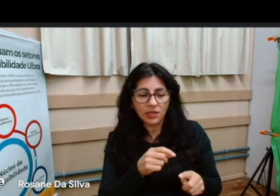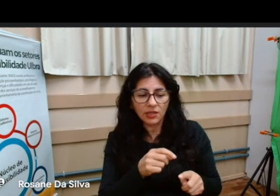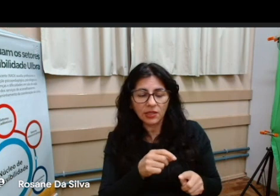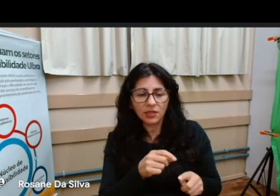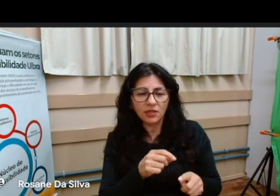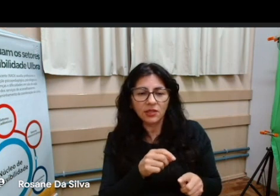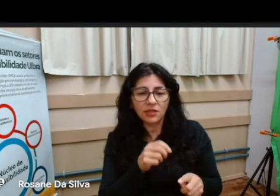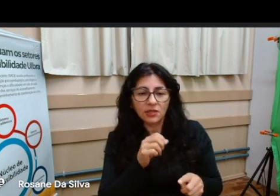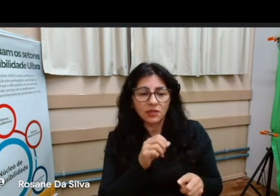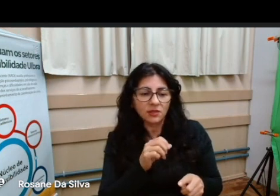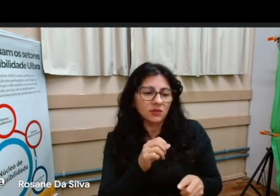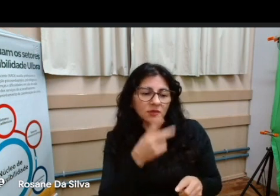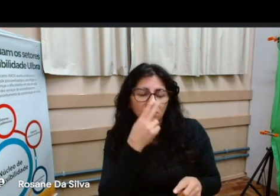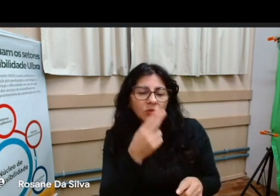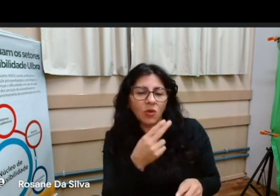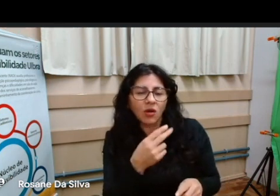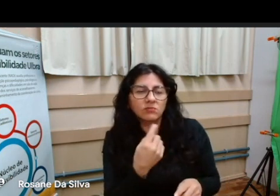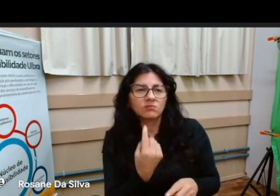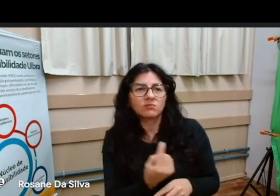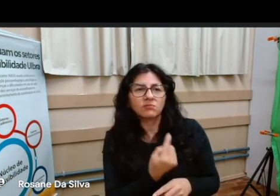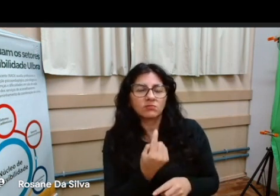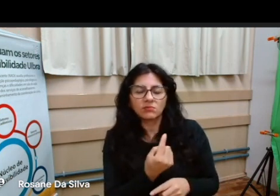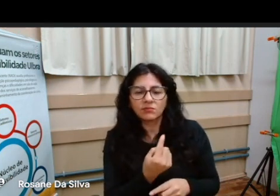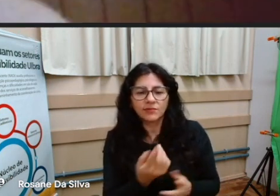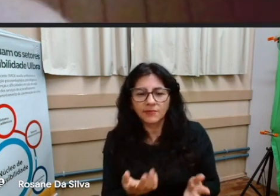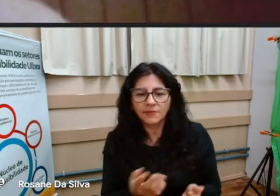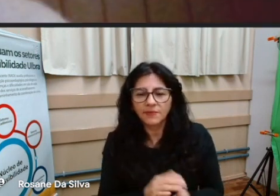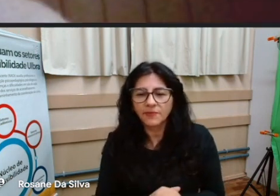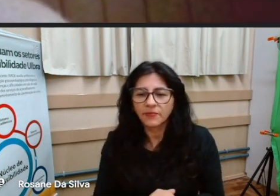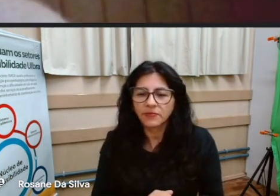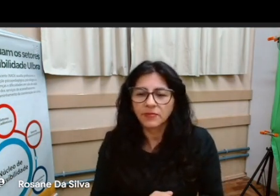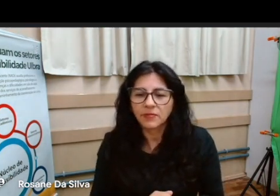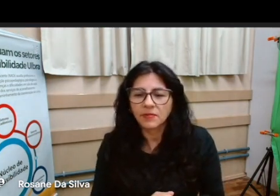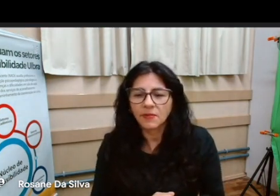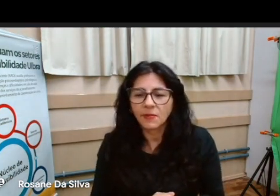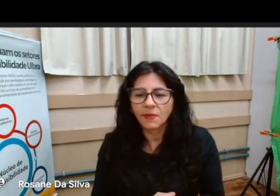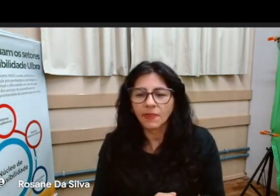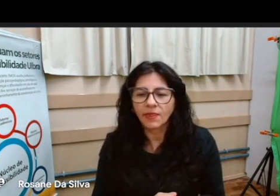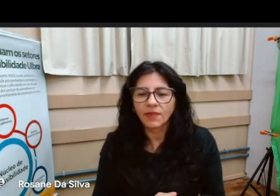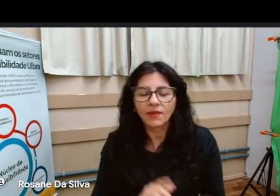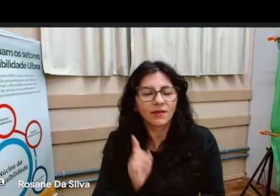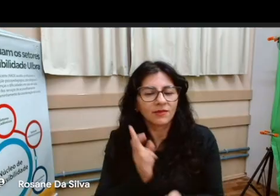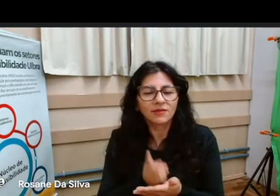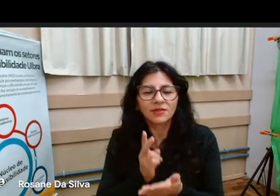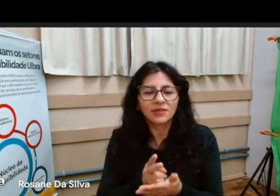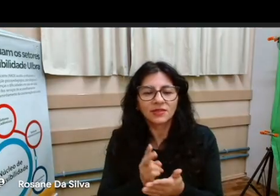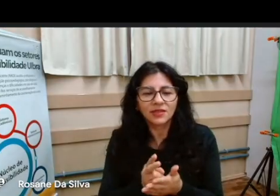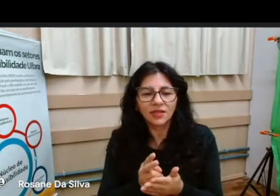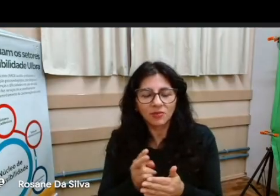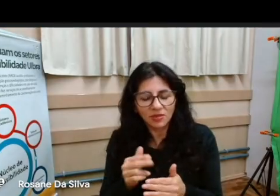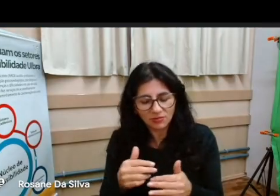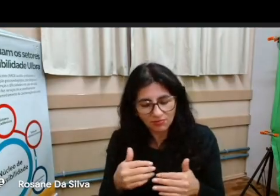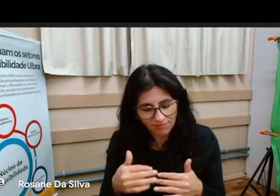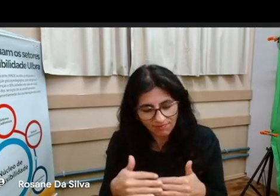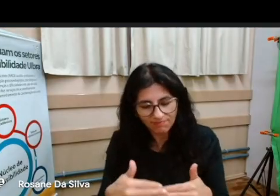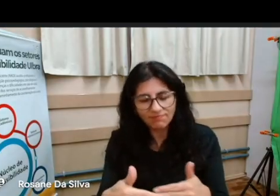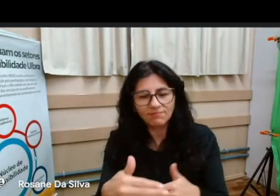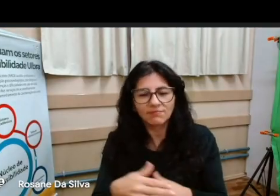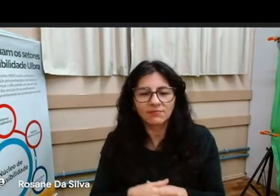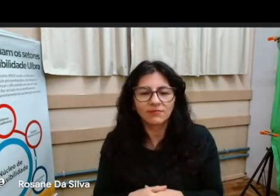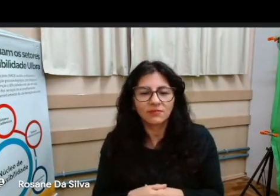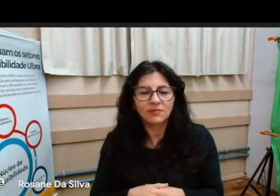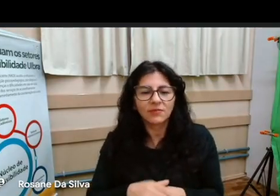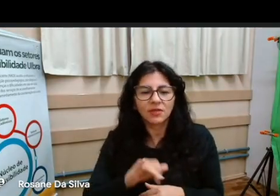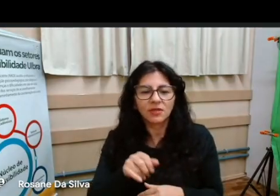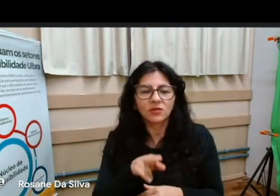um desbravando né solitariamente aí frente aos os moinhos gigantescos aí né